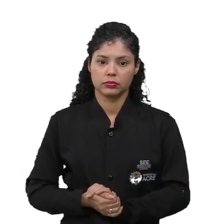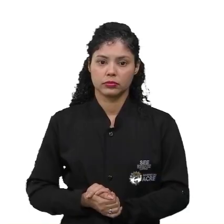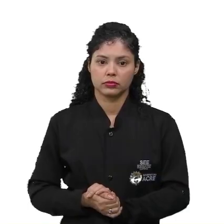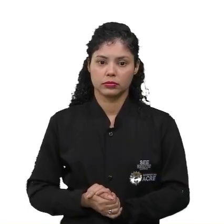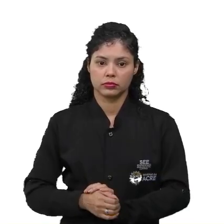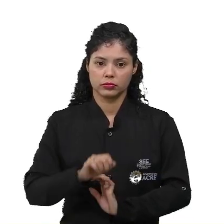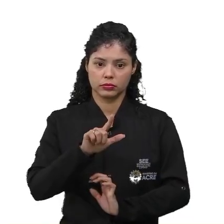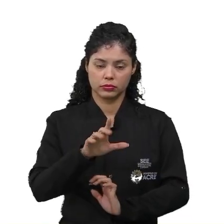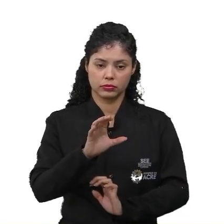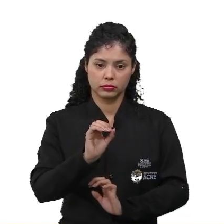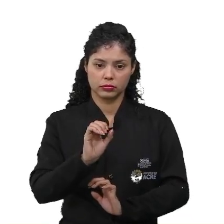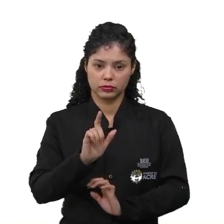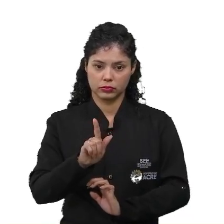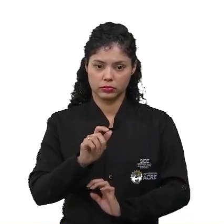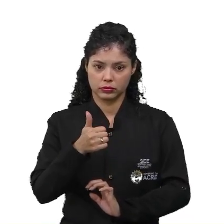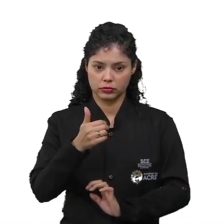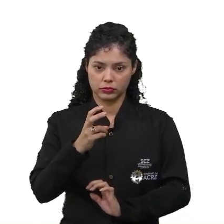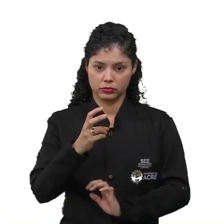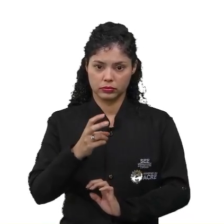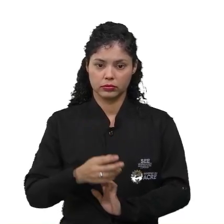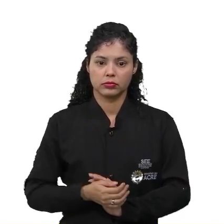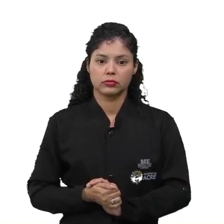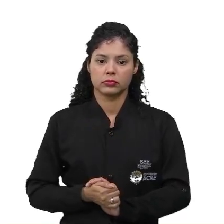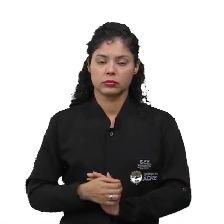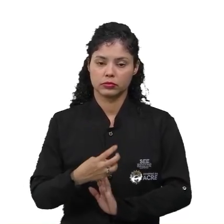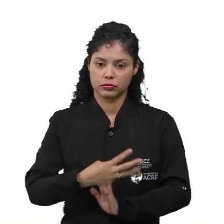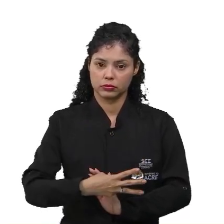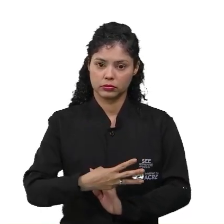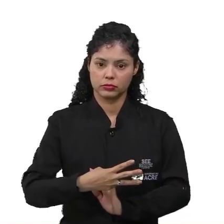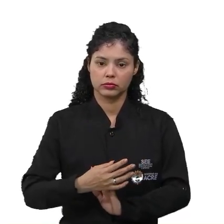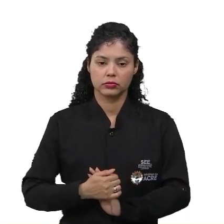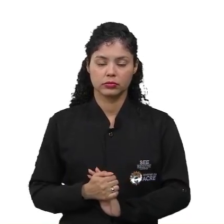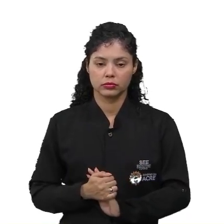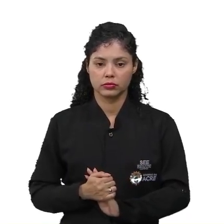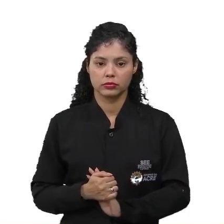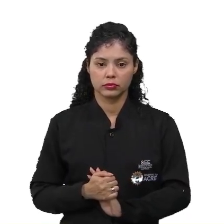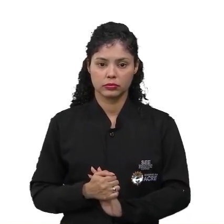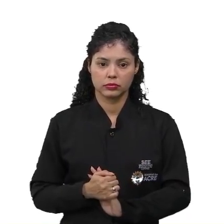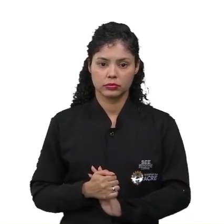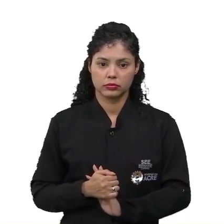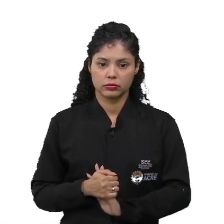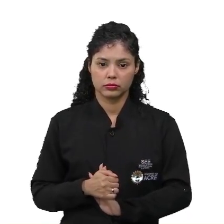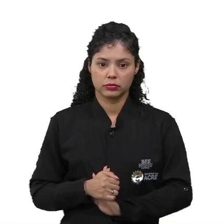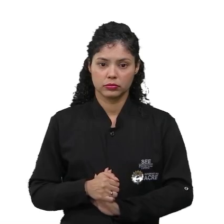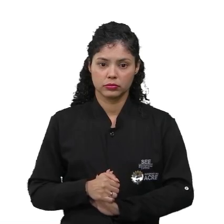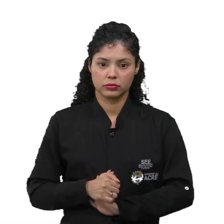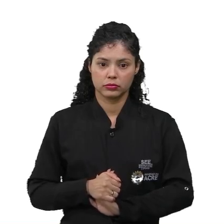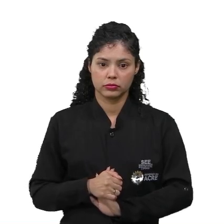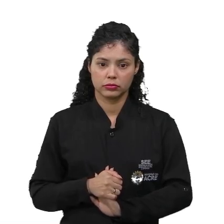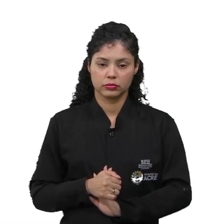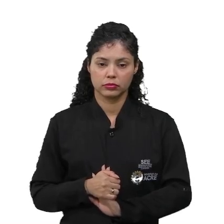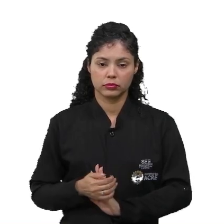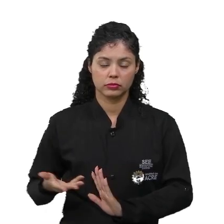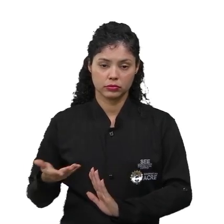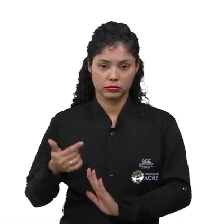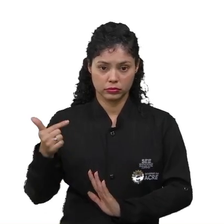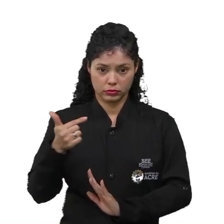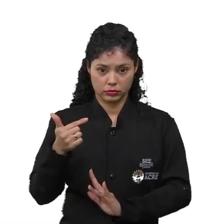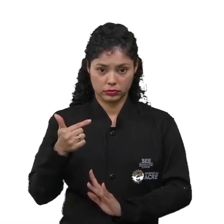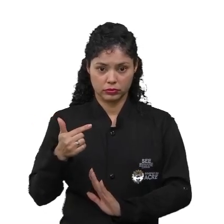Log de, digamos, 15 na base 3. Se eu quisesse mudar para a base 2,